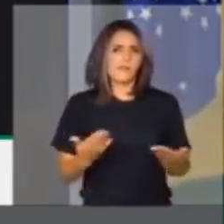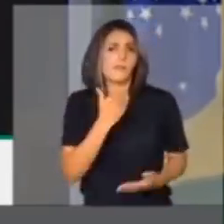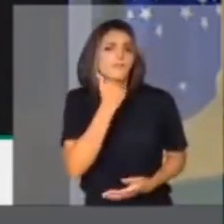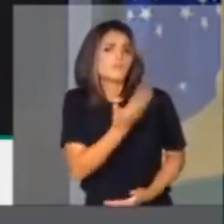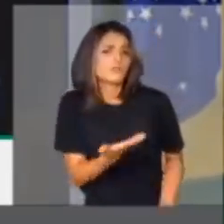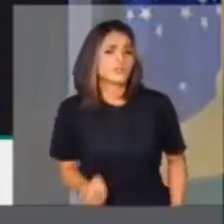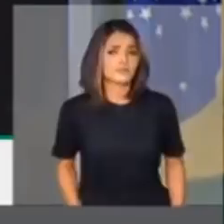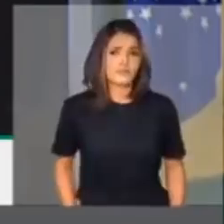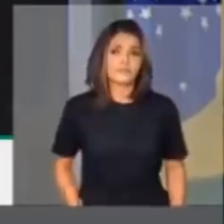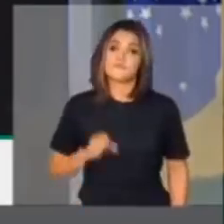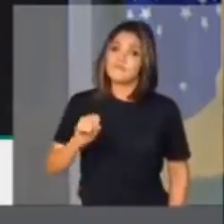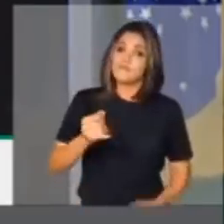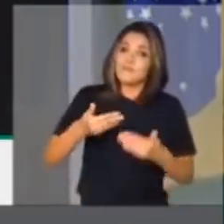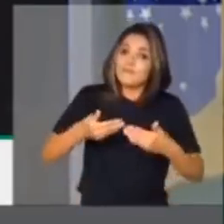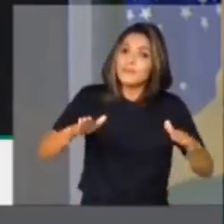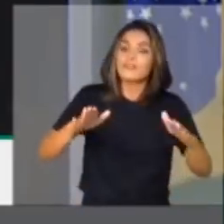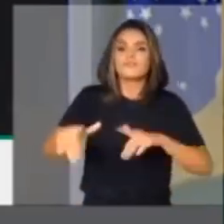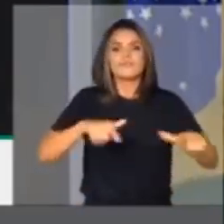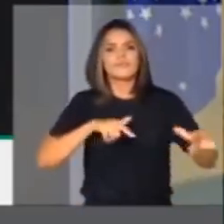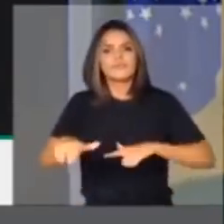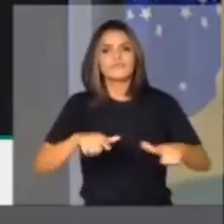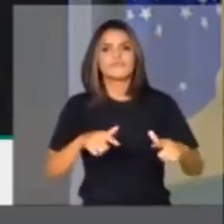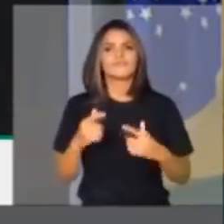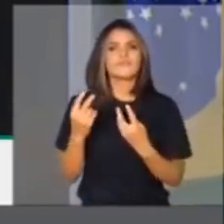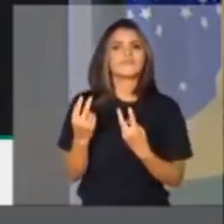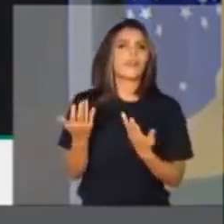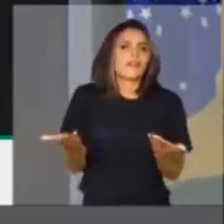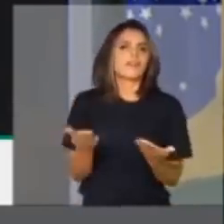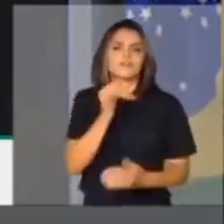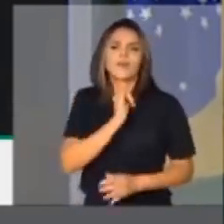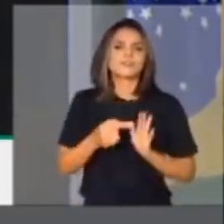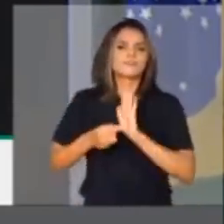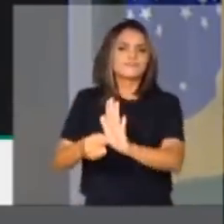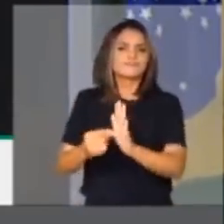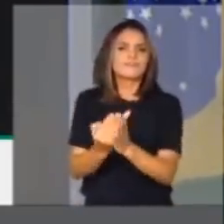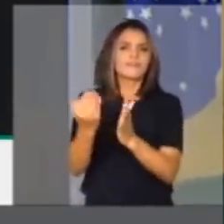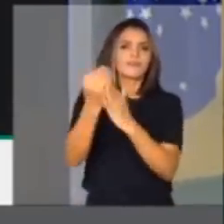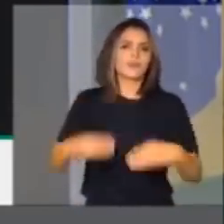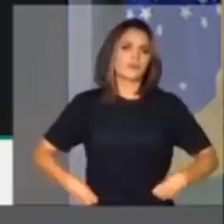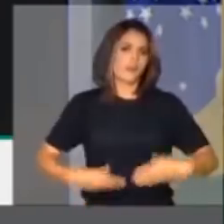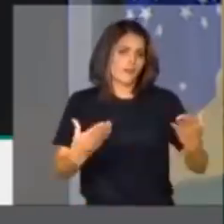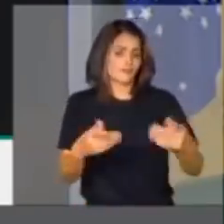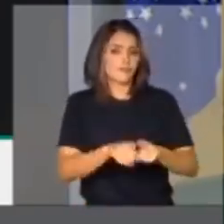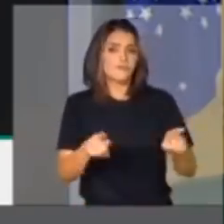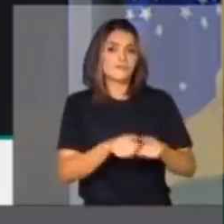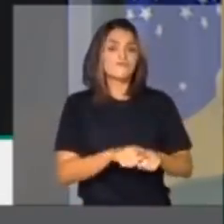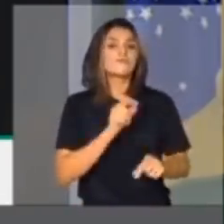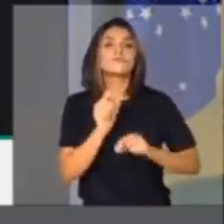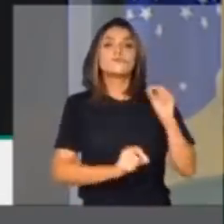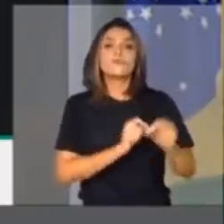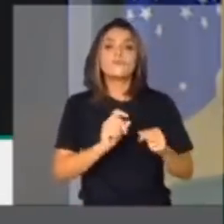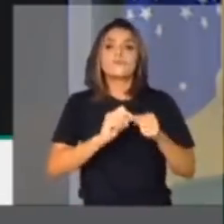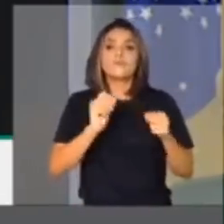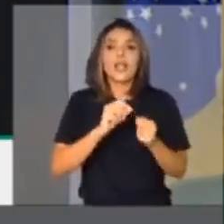não adianta fazer isso se você começar a legislatura como governo, dando exemplo de aumento de gastos e dando exemplo ainda